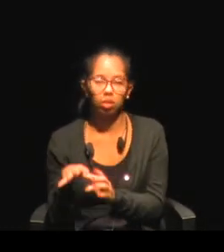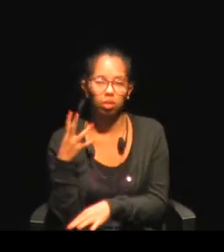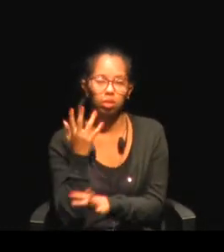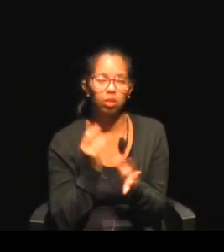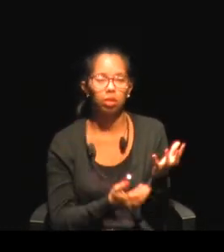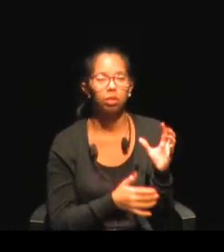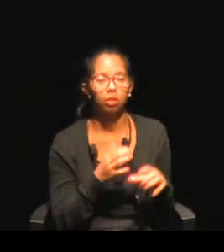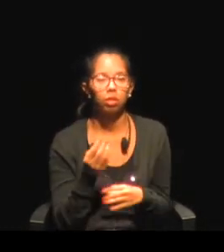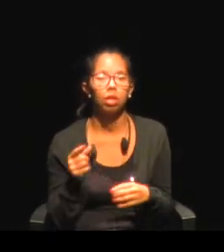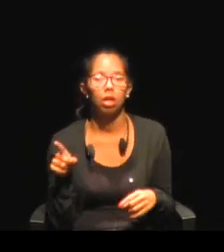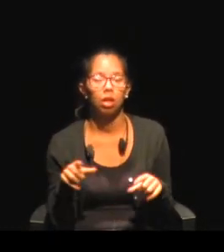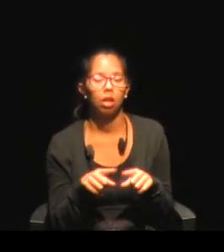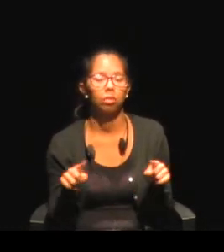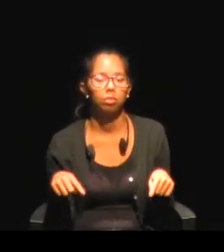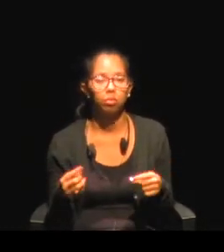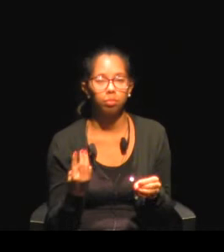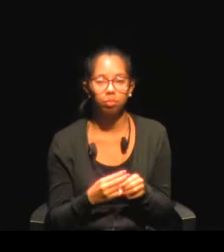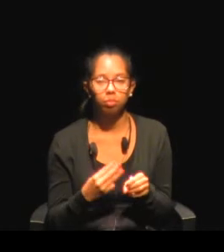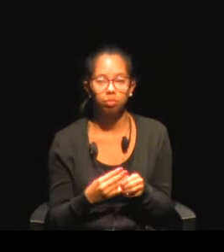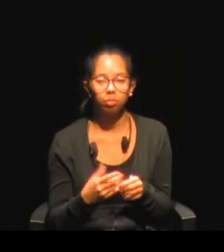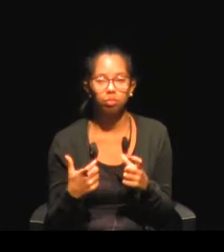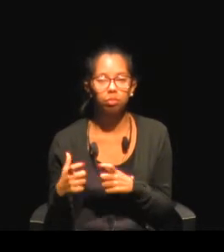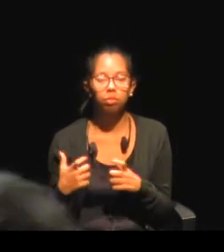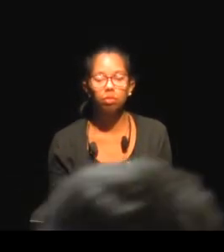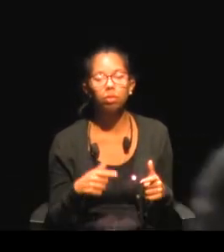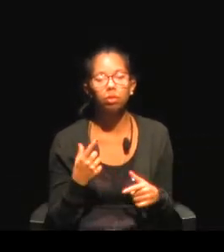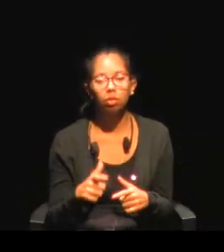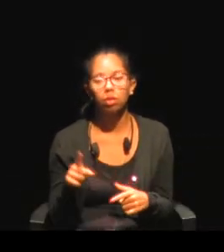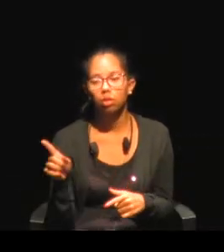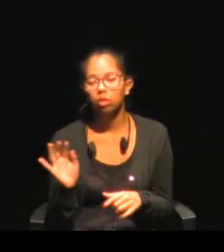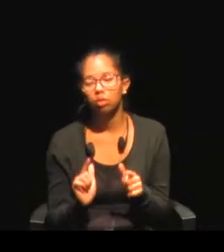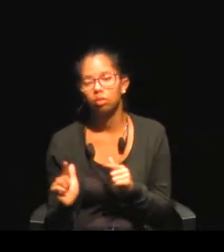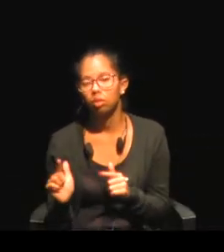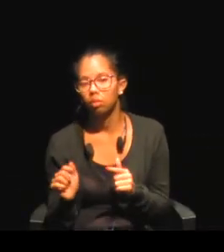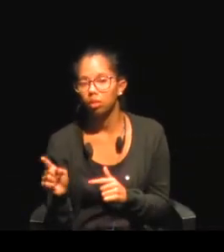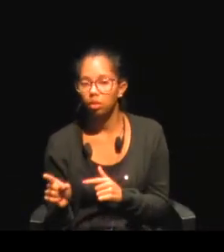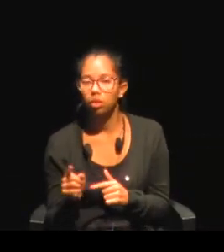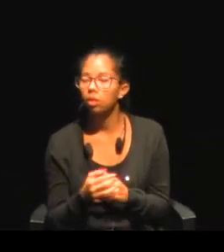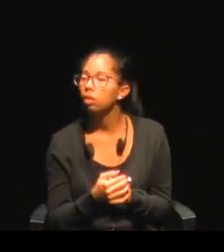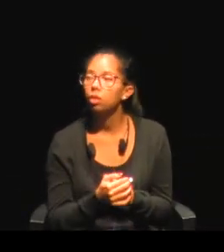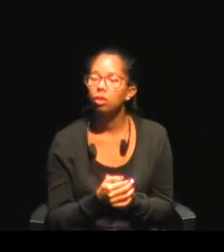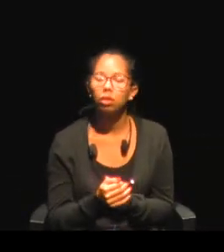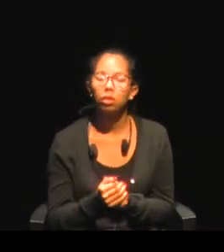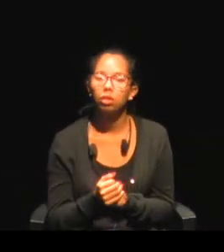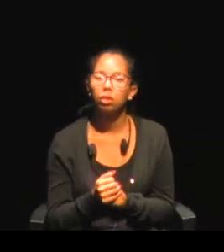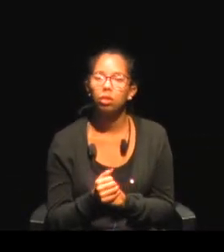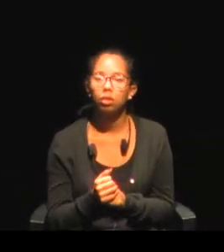conectando algumas áreas verdes. Hoje, o Paço Municipal se localiza nesse lugar. Aqui, o nosso Museu do Trabalho está aqui,